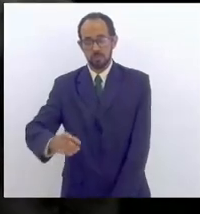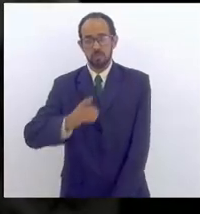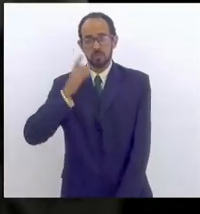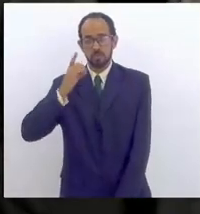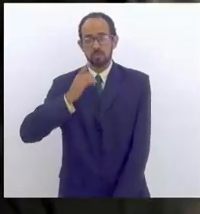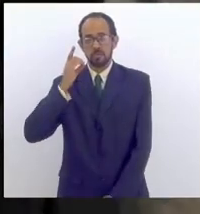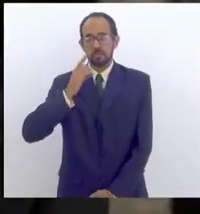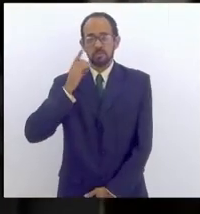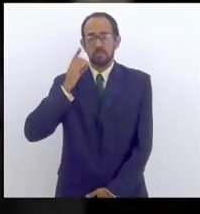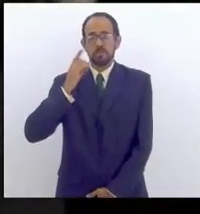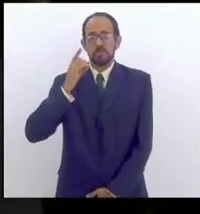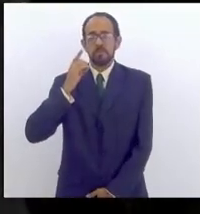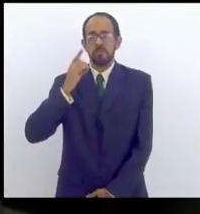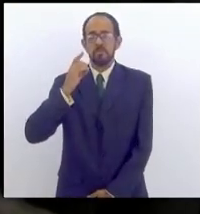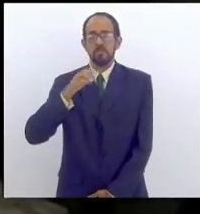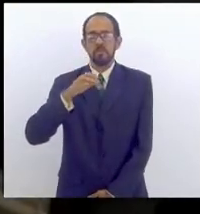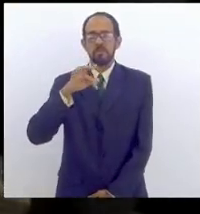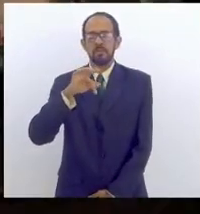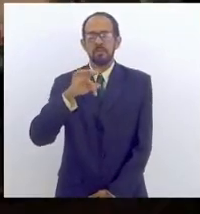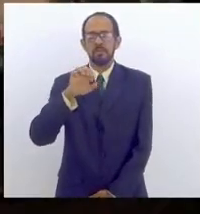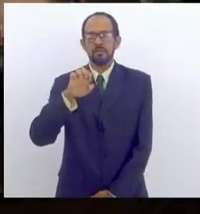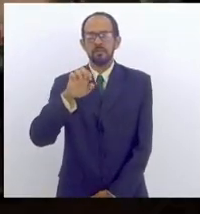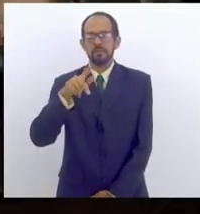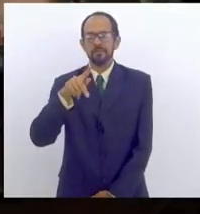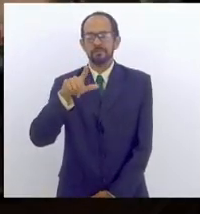Deputado Felipe Soares.